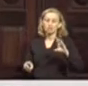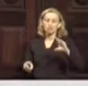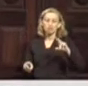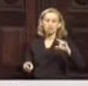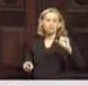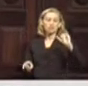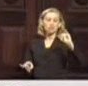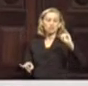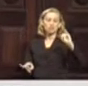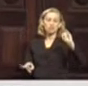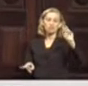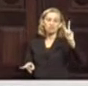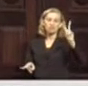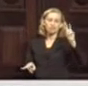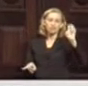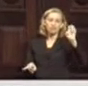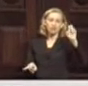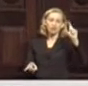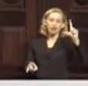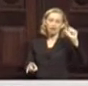Fiz reunião no partido,